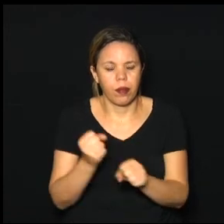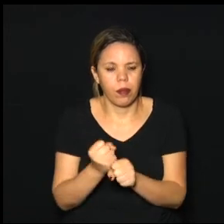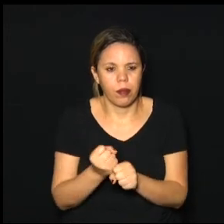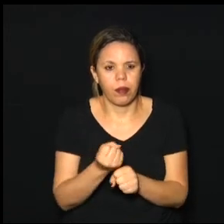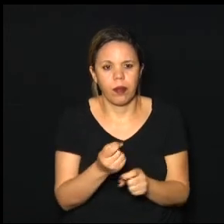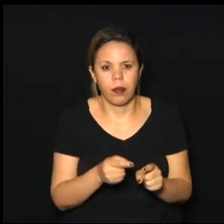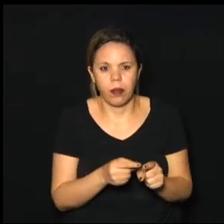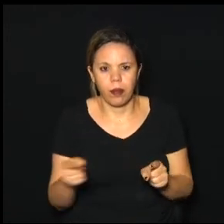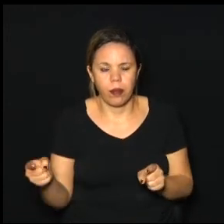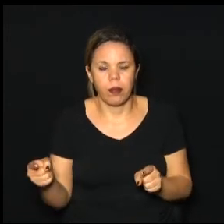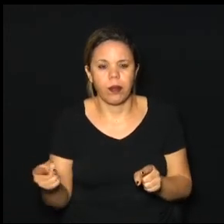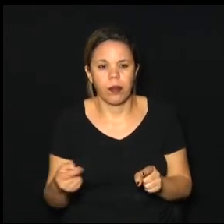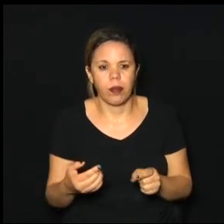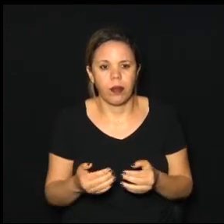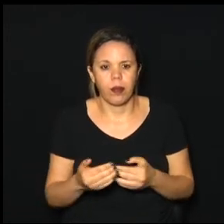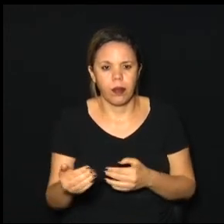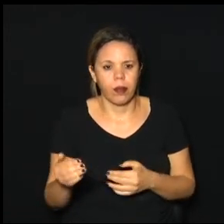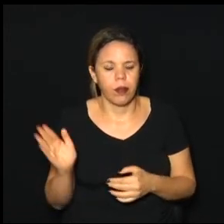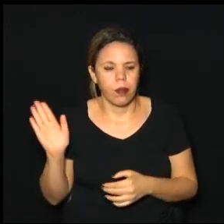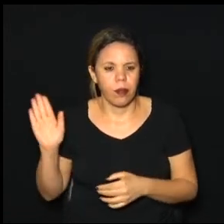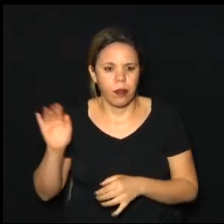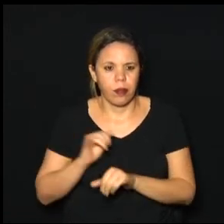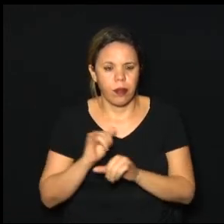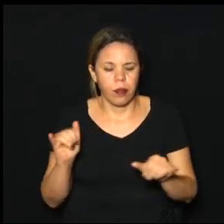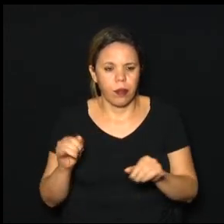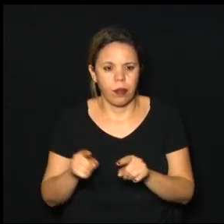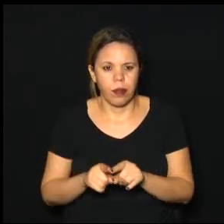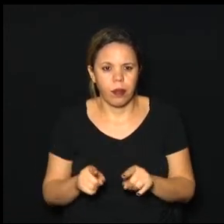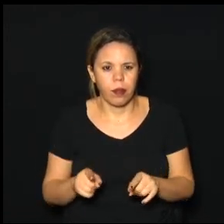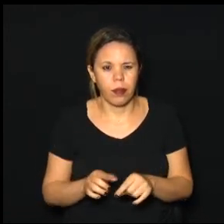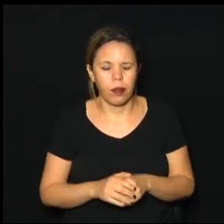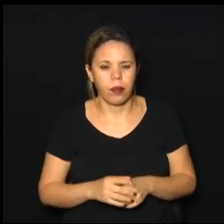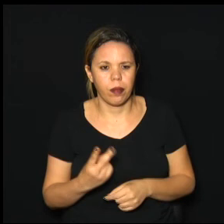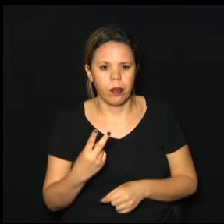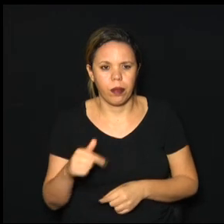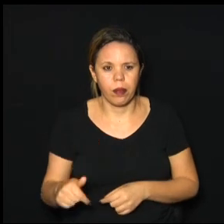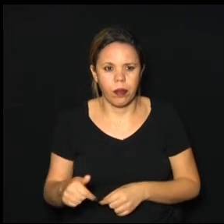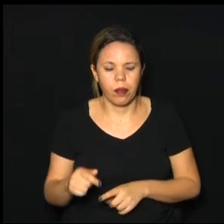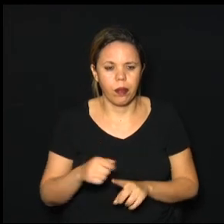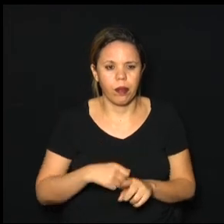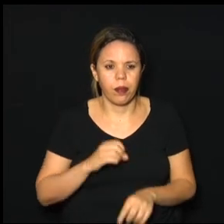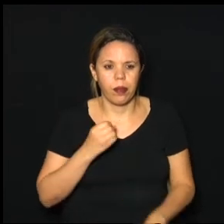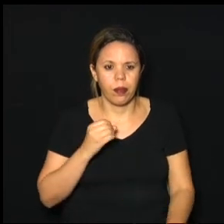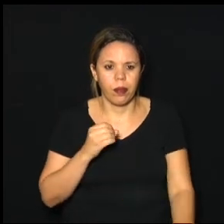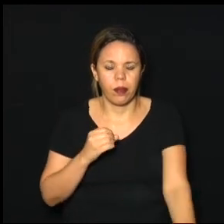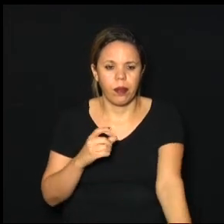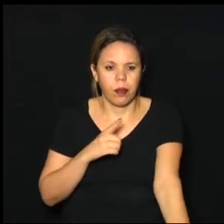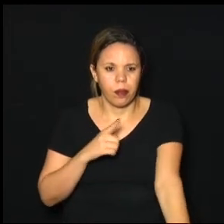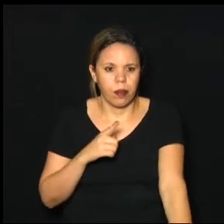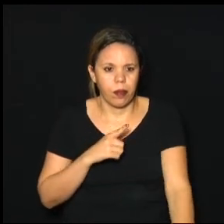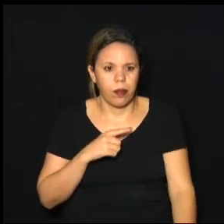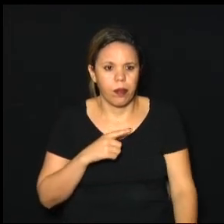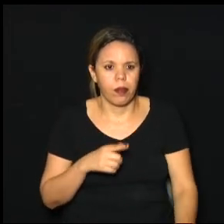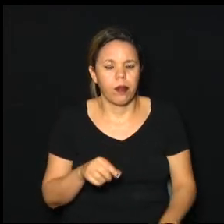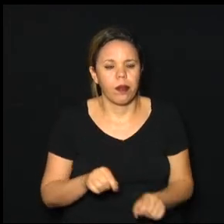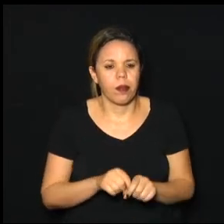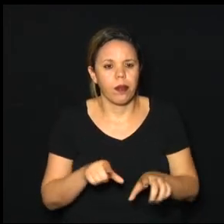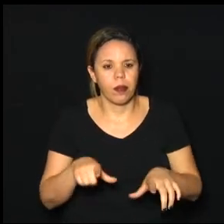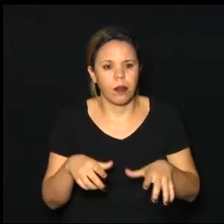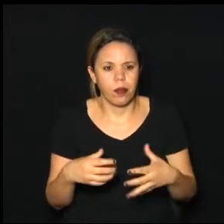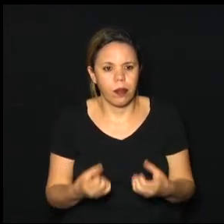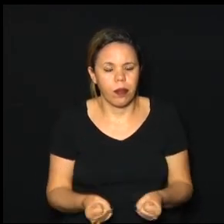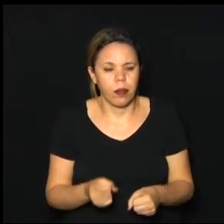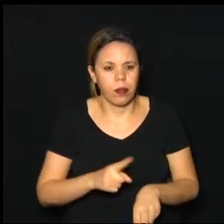durante o período eleitoral, ela vai se dar no dia 27 de outubro. Nós temos também a diplomação. A diplomação